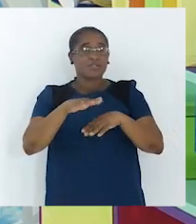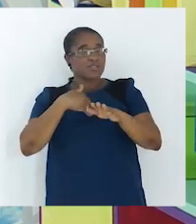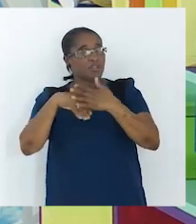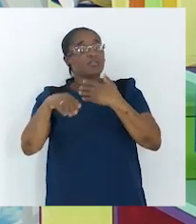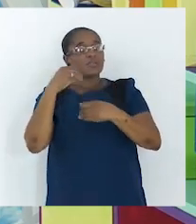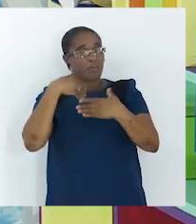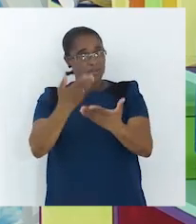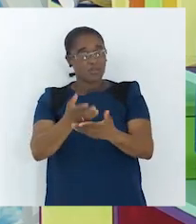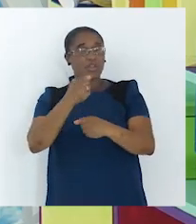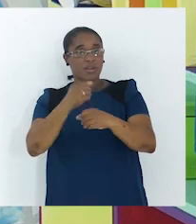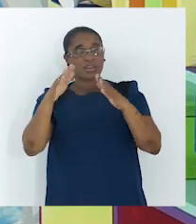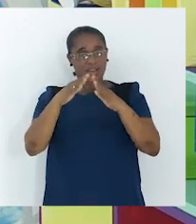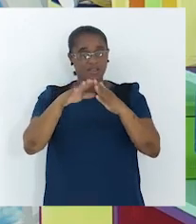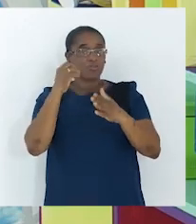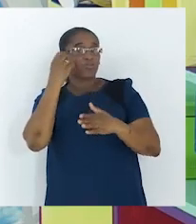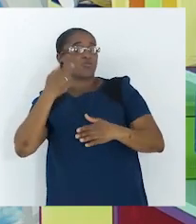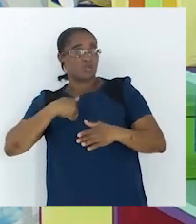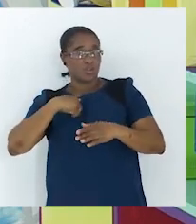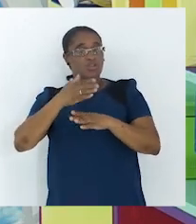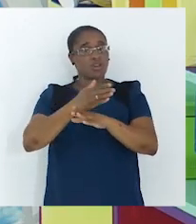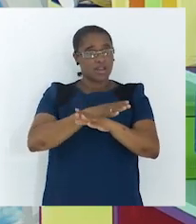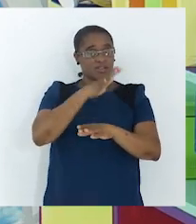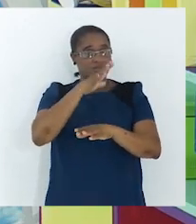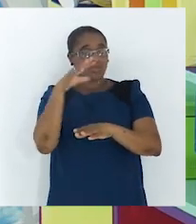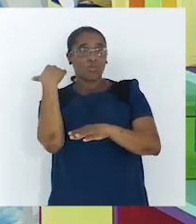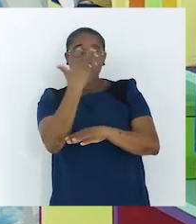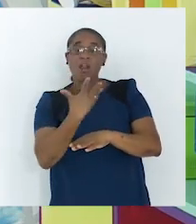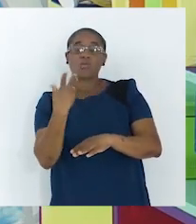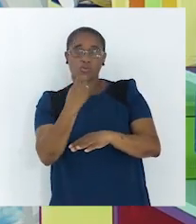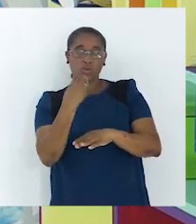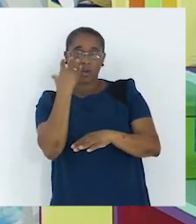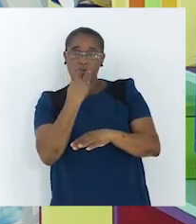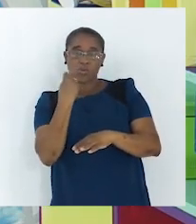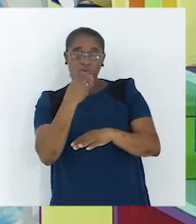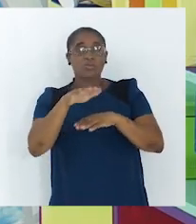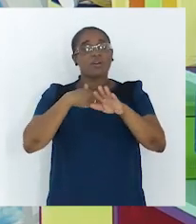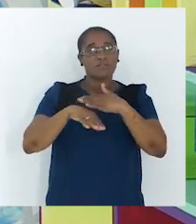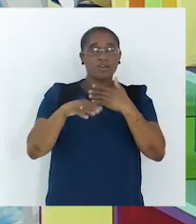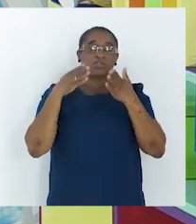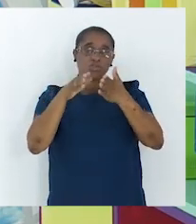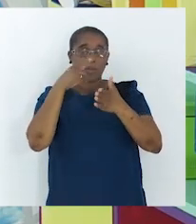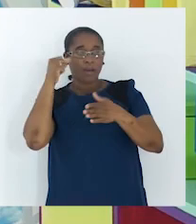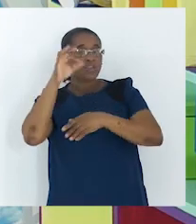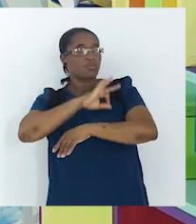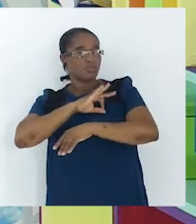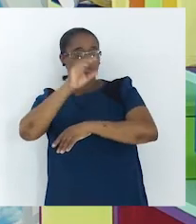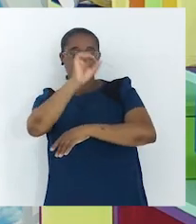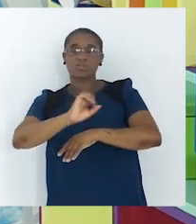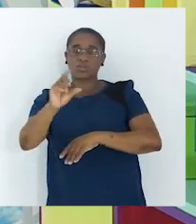dever de casa que Como disse anteriormente os alunos vão fazer com as grandes países professores